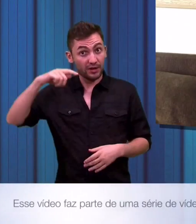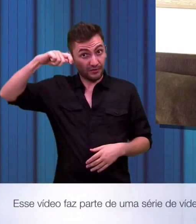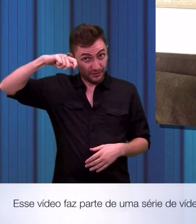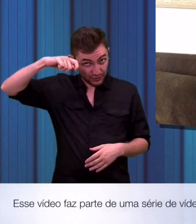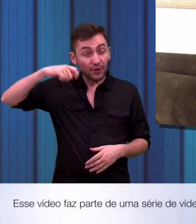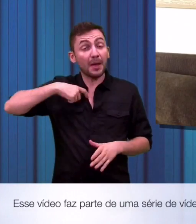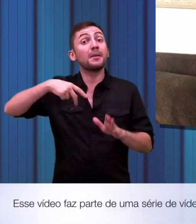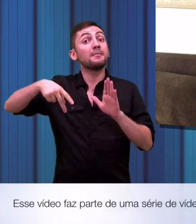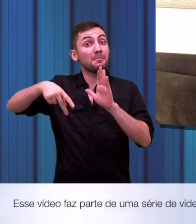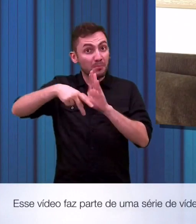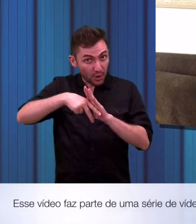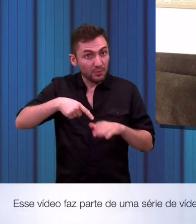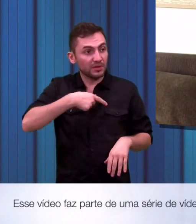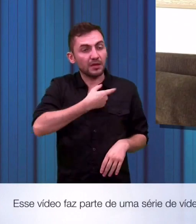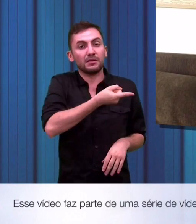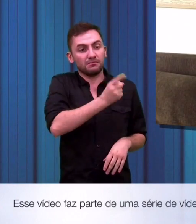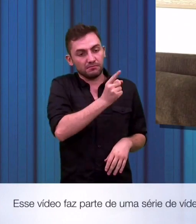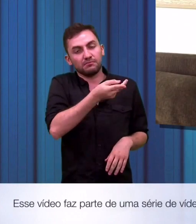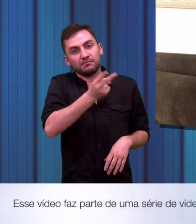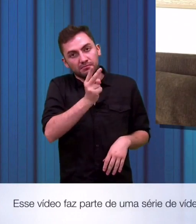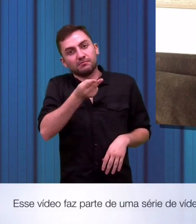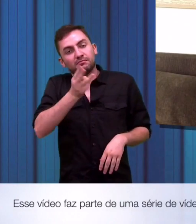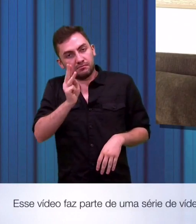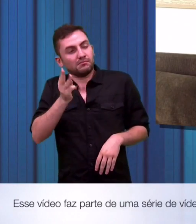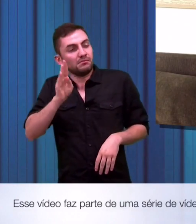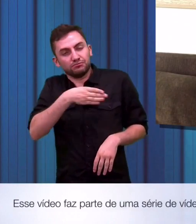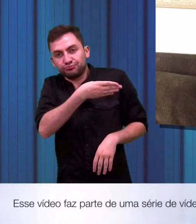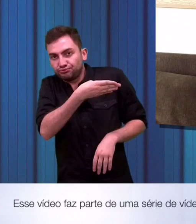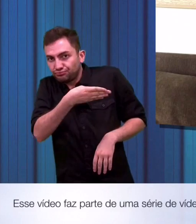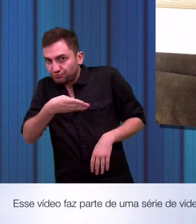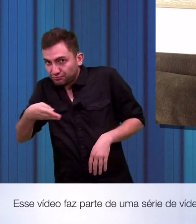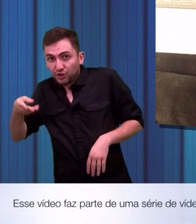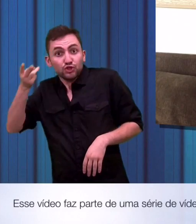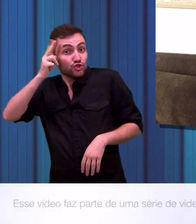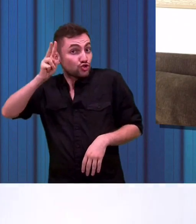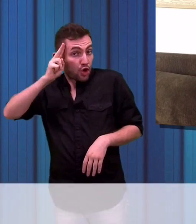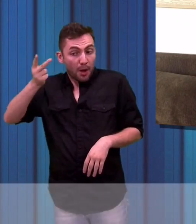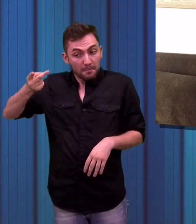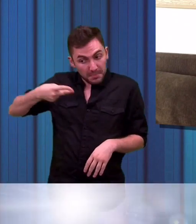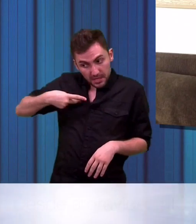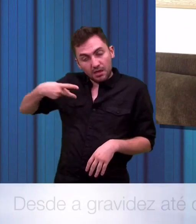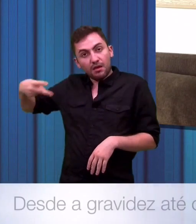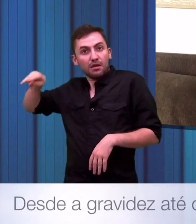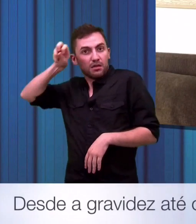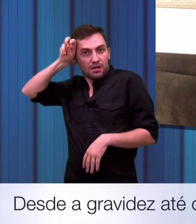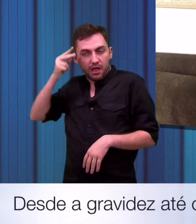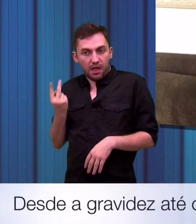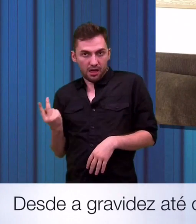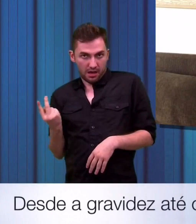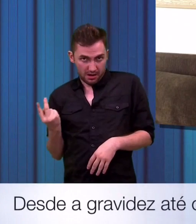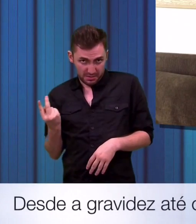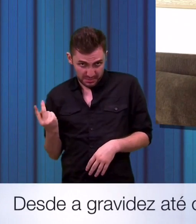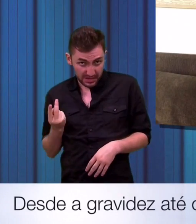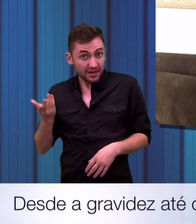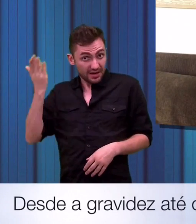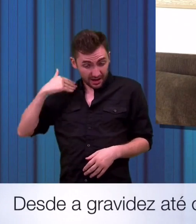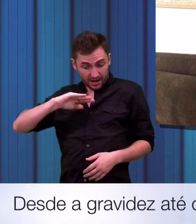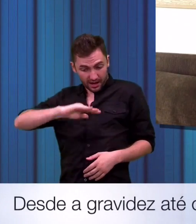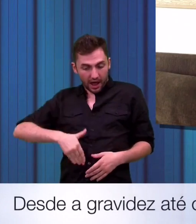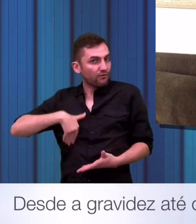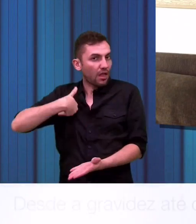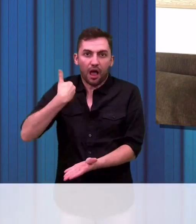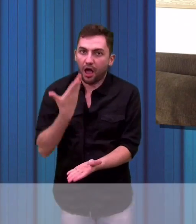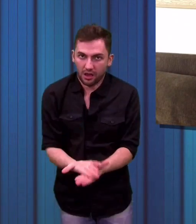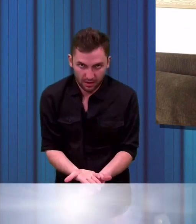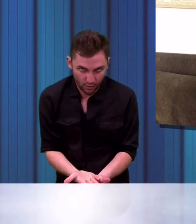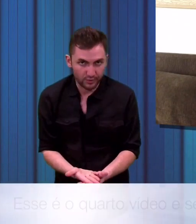Esse vídeo faz parte de uma série de vídeos em que eu conto a nossa história, minha e do Guilherme, desde a gravidez até